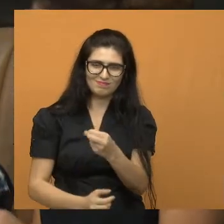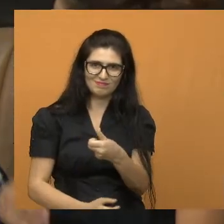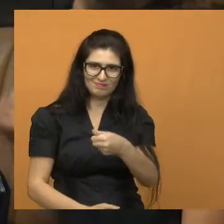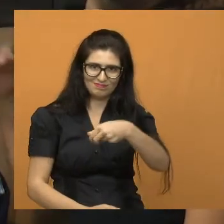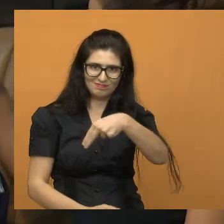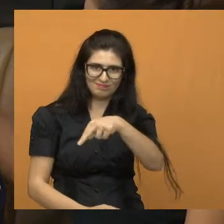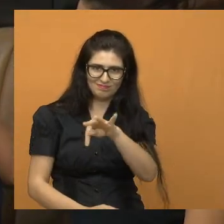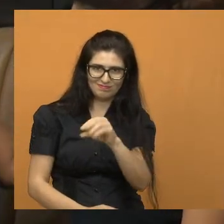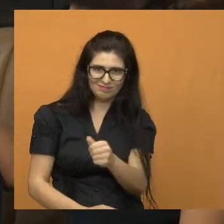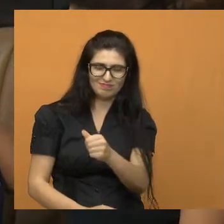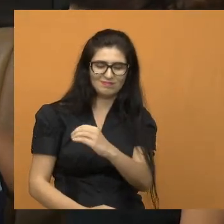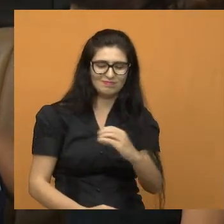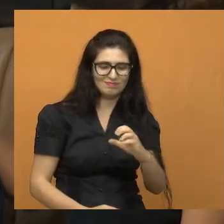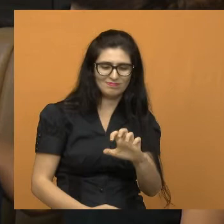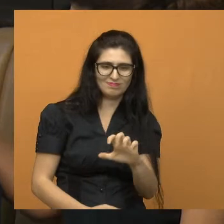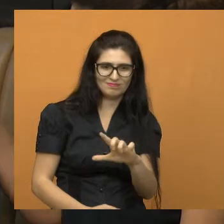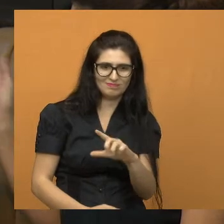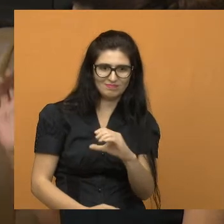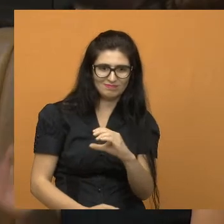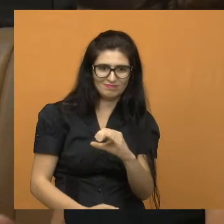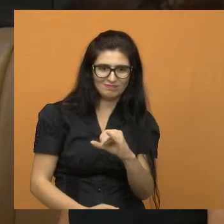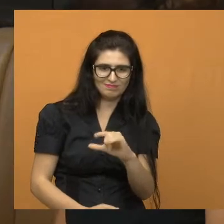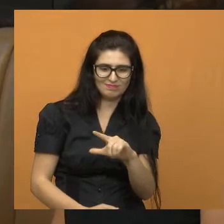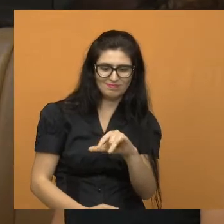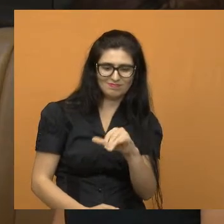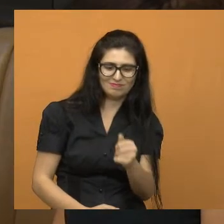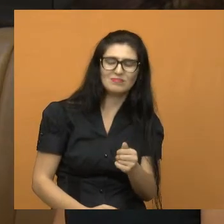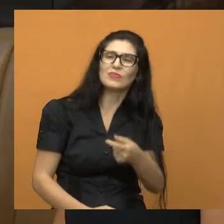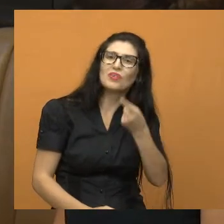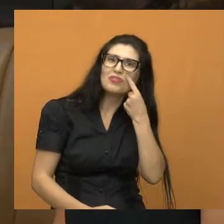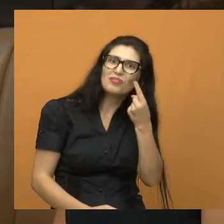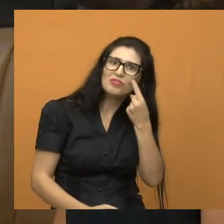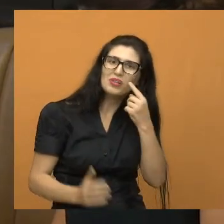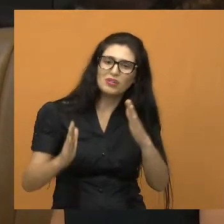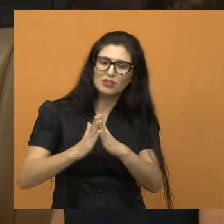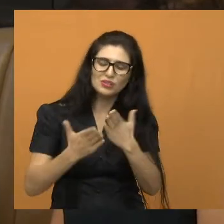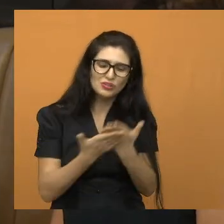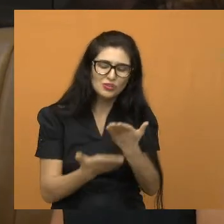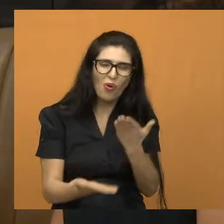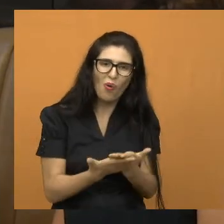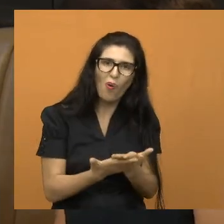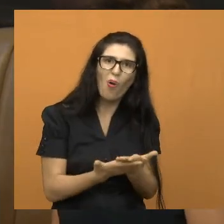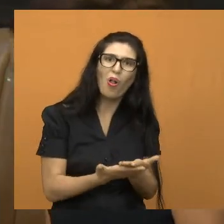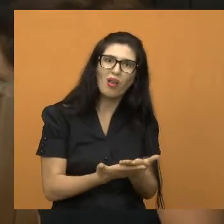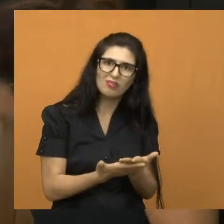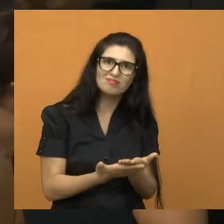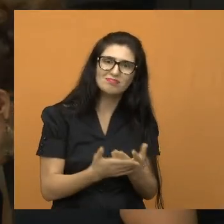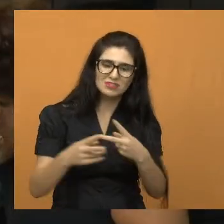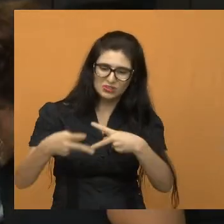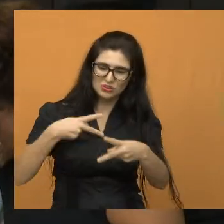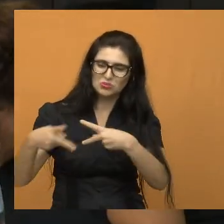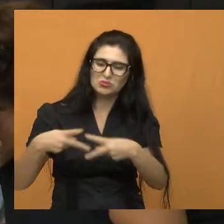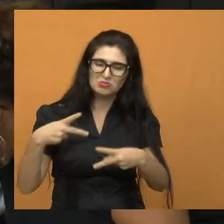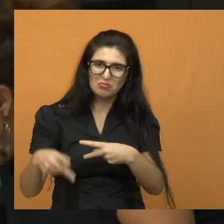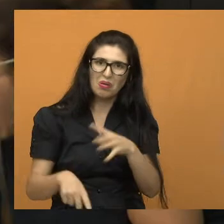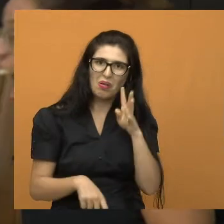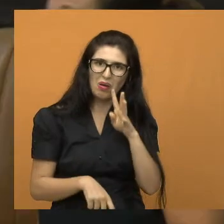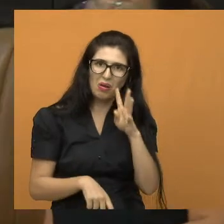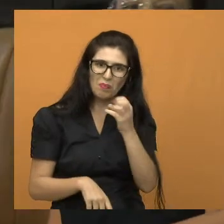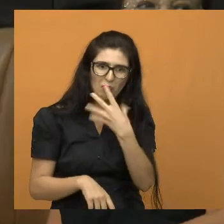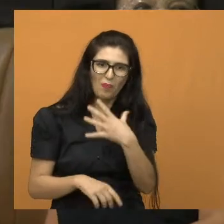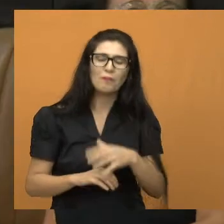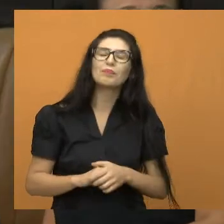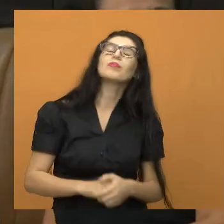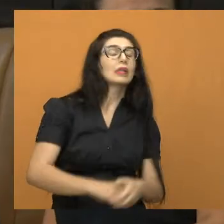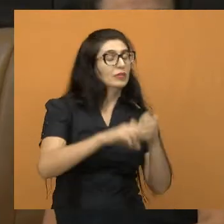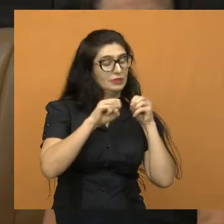a atitude, né, da escola Nossa Senhora das Graças. Eu sempre falo lá na catequese, um dos pensamentos